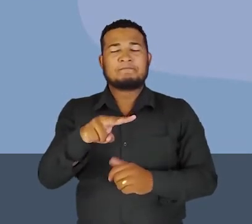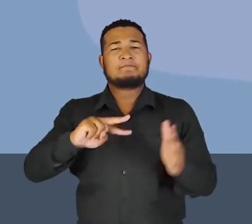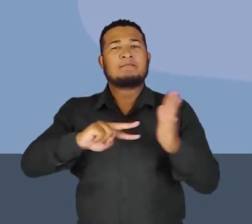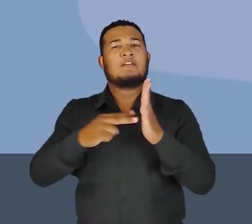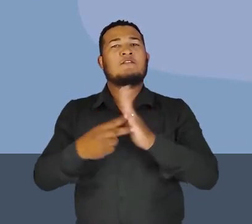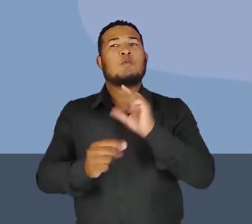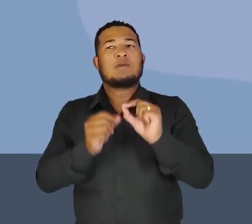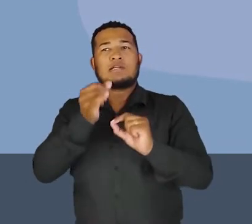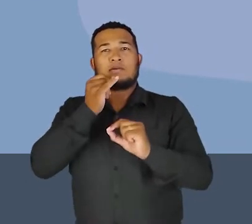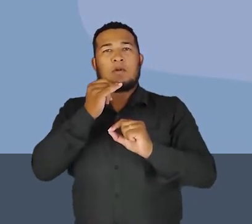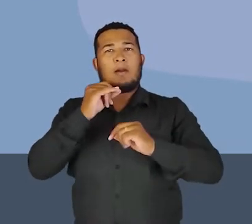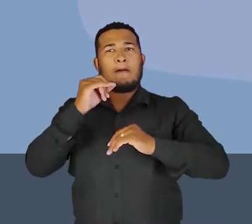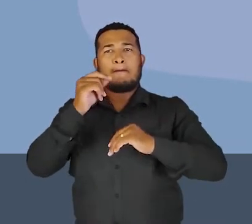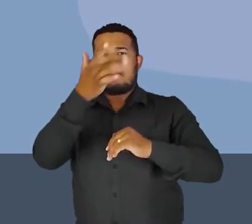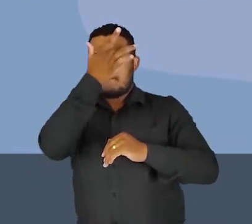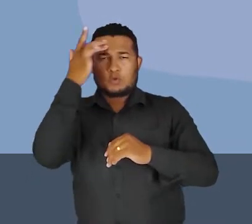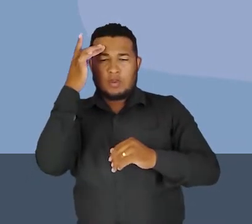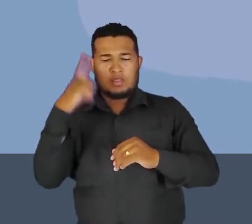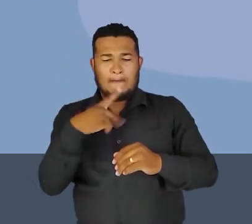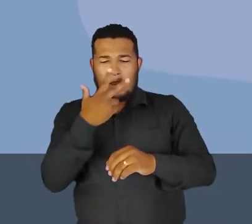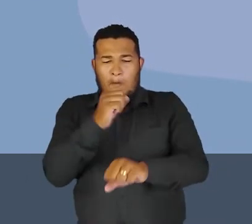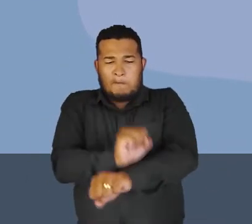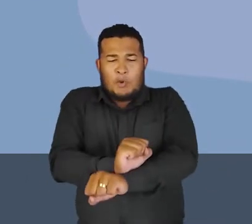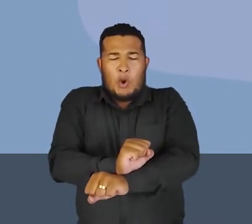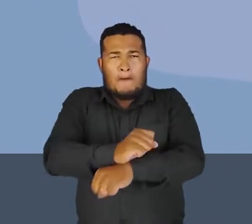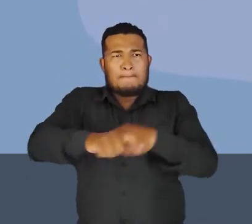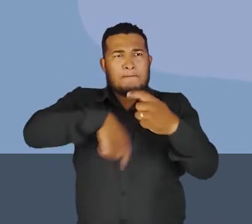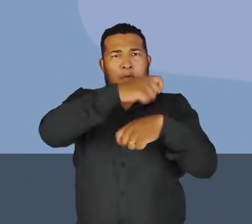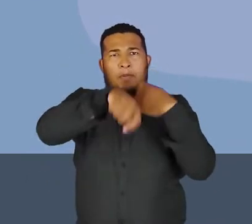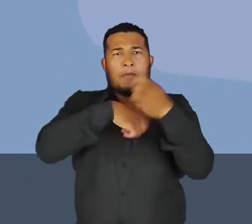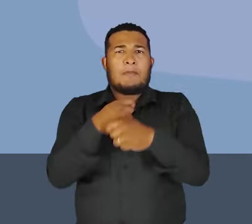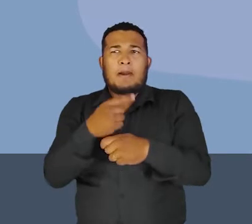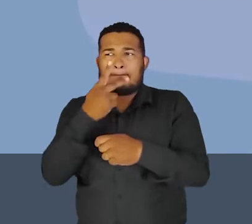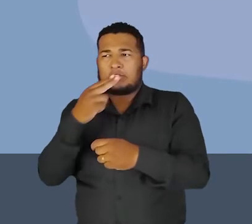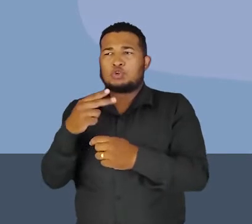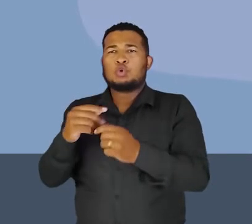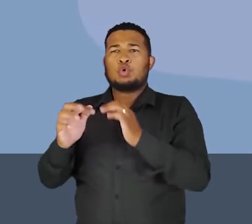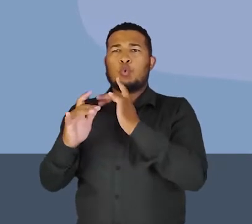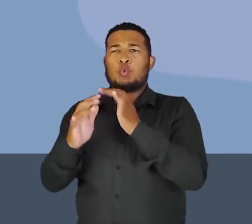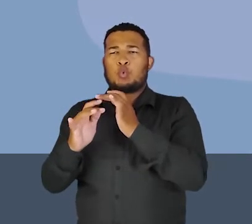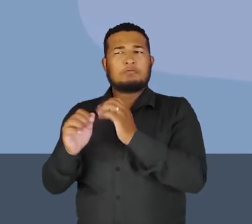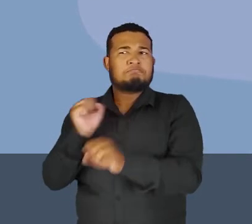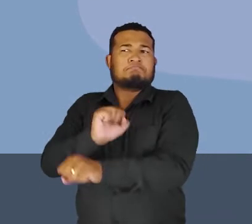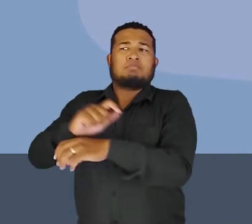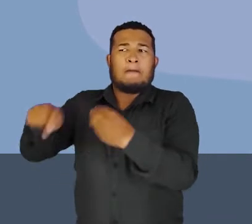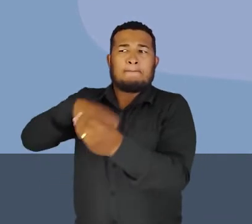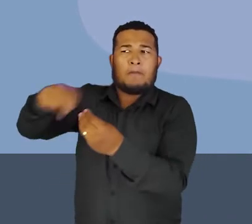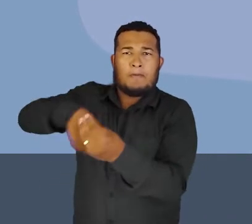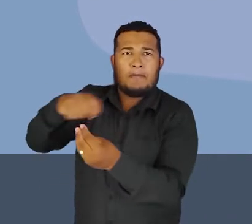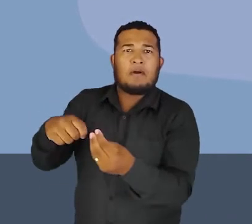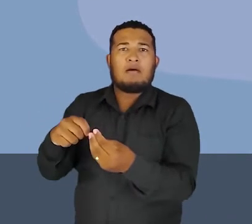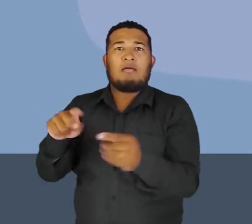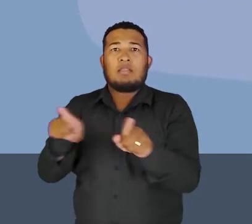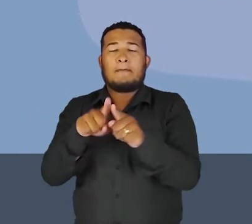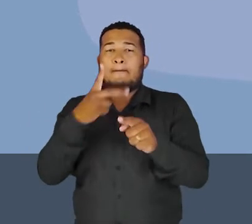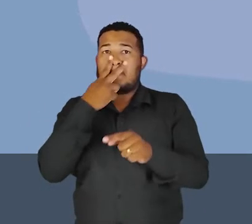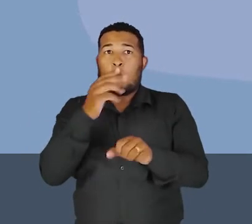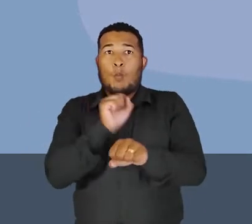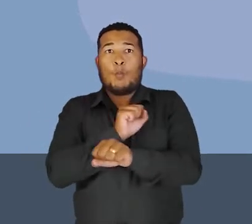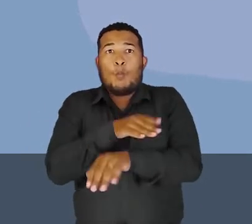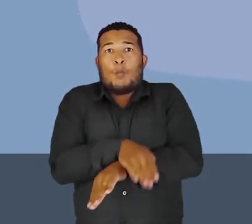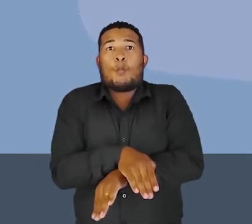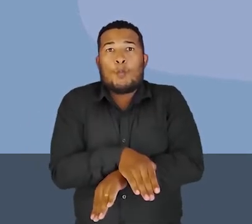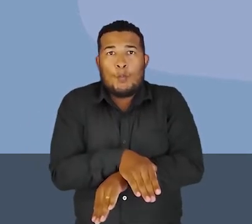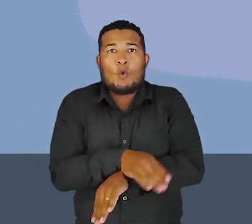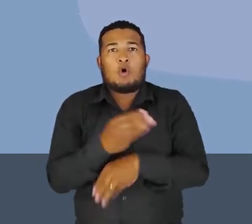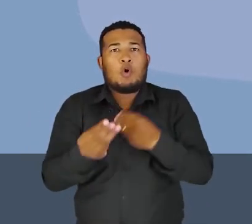o artista está todo amarrado, né? O instrumento está todo amarrado, a postura do artista